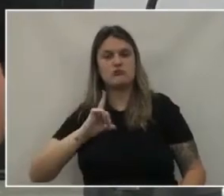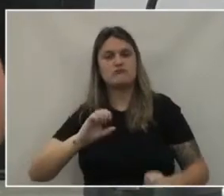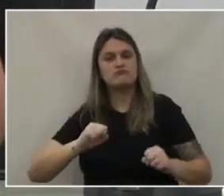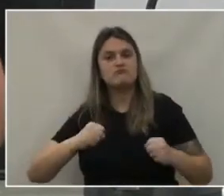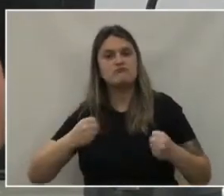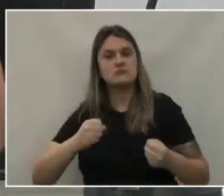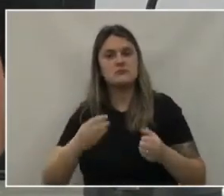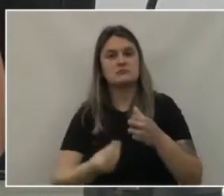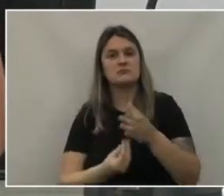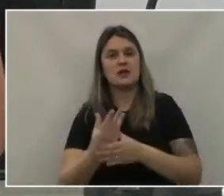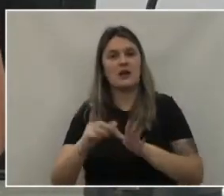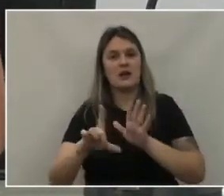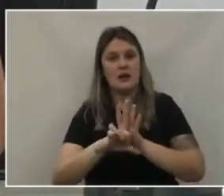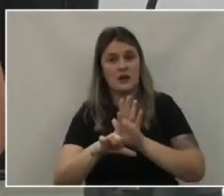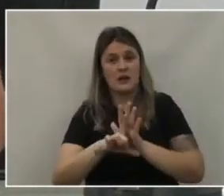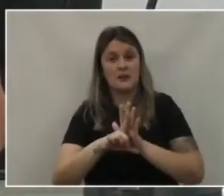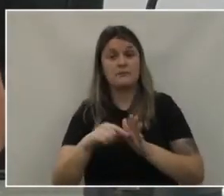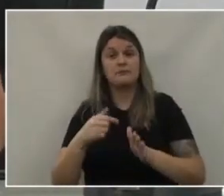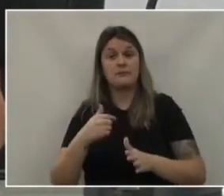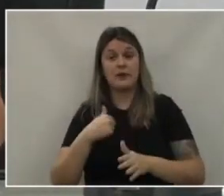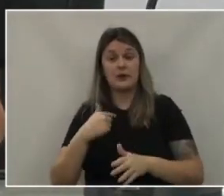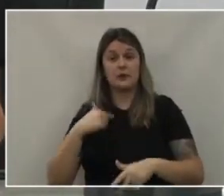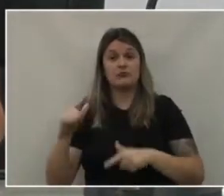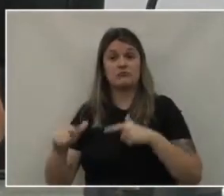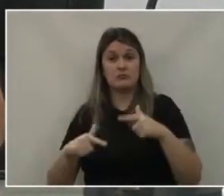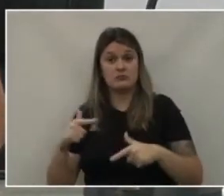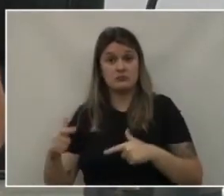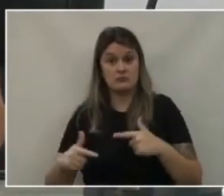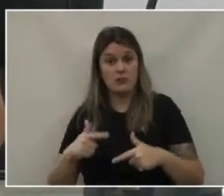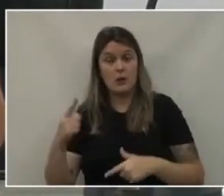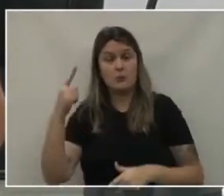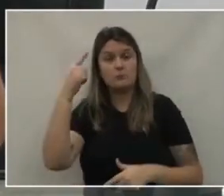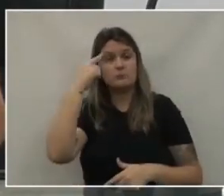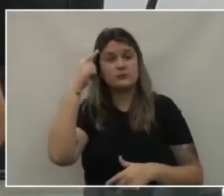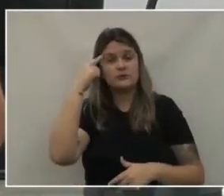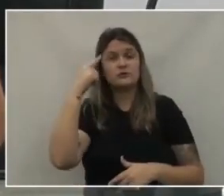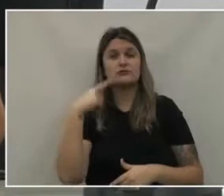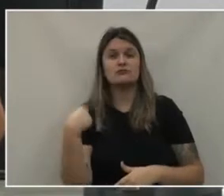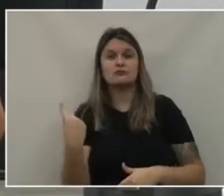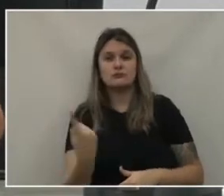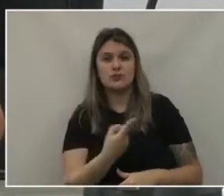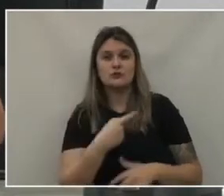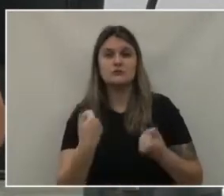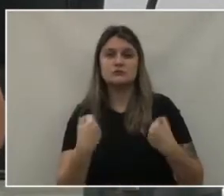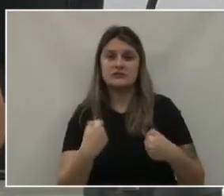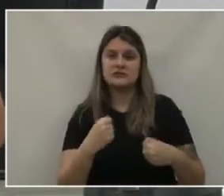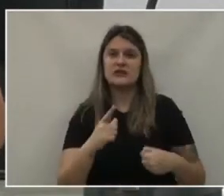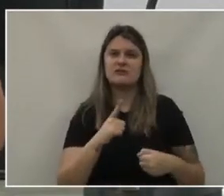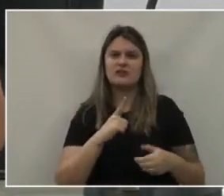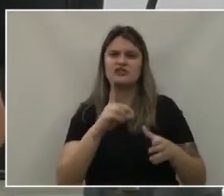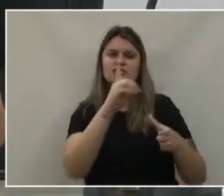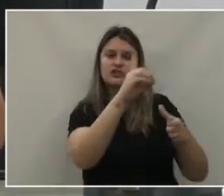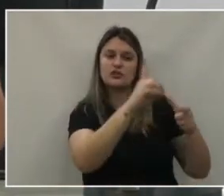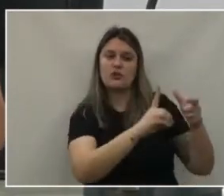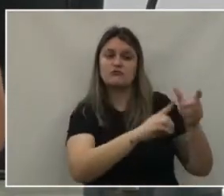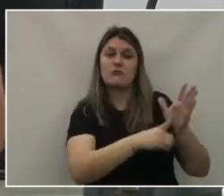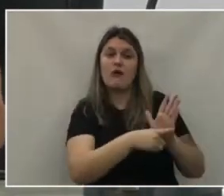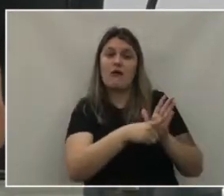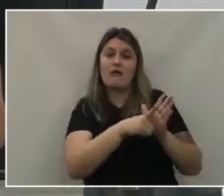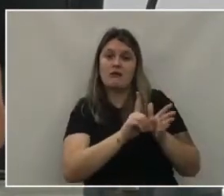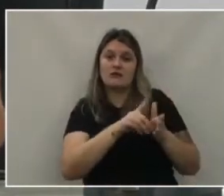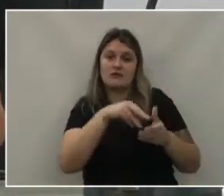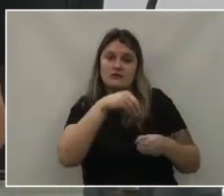no dia de hoje. Eu trabalho muito pensando que nós temos que ter um diagnóstico precoce dentro